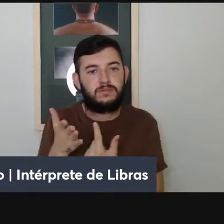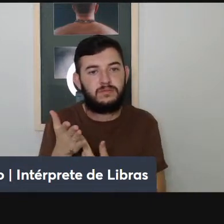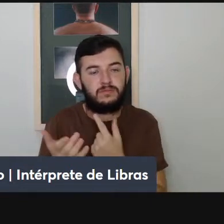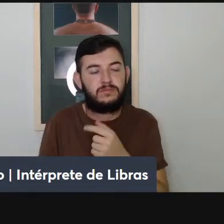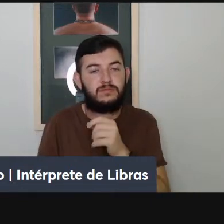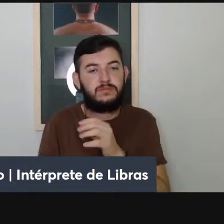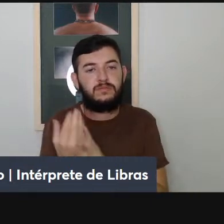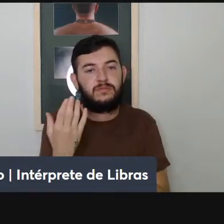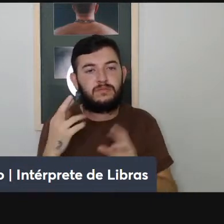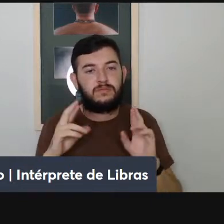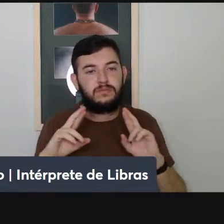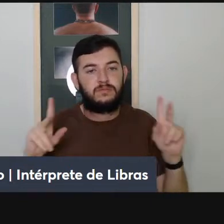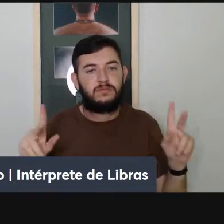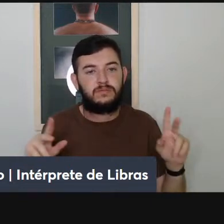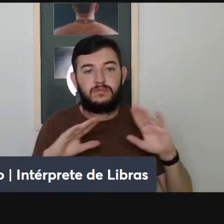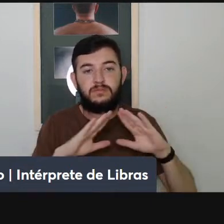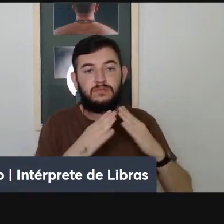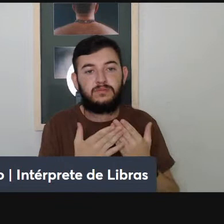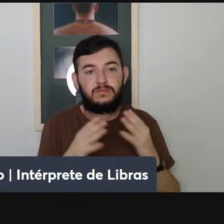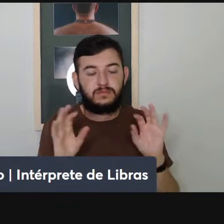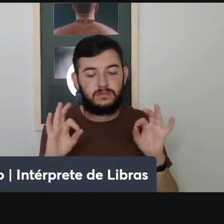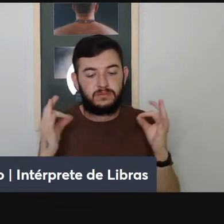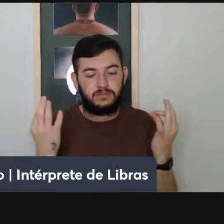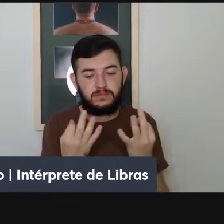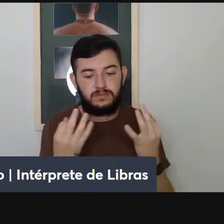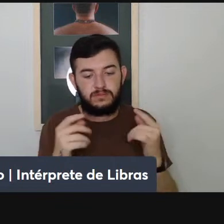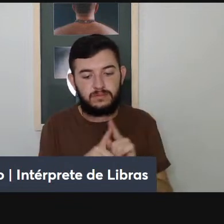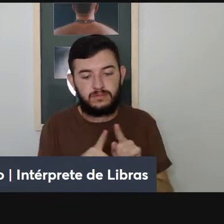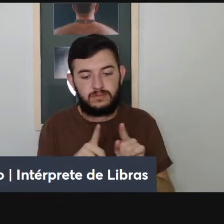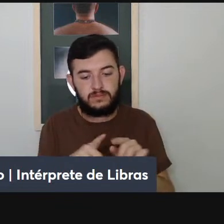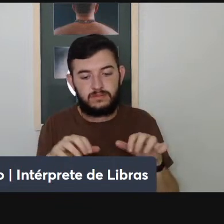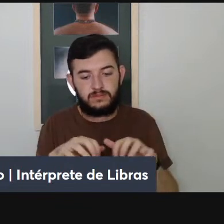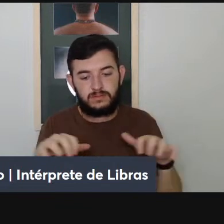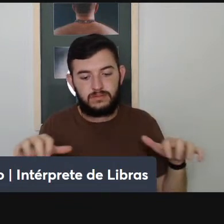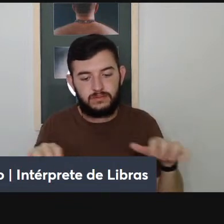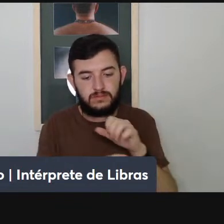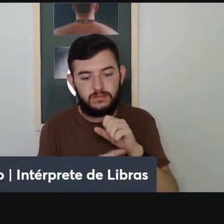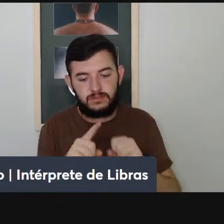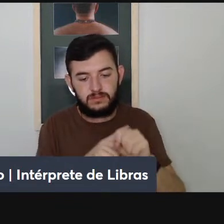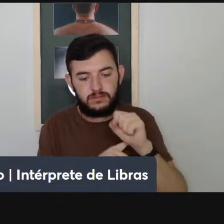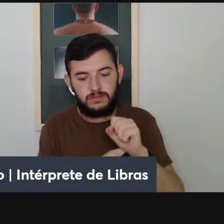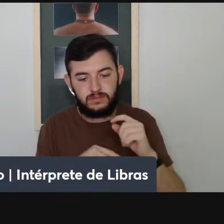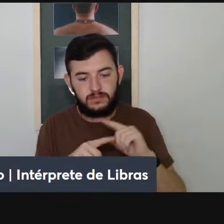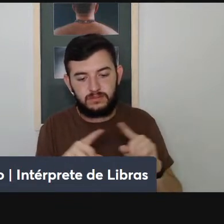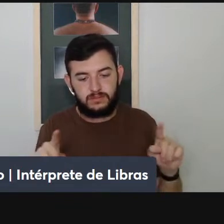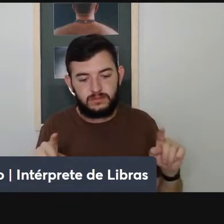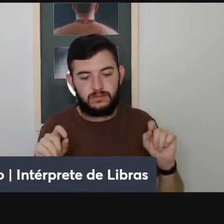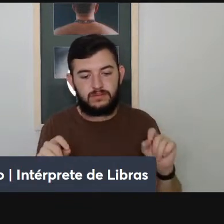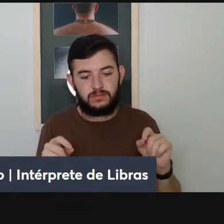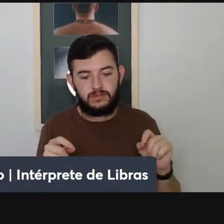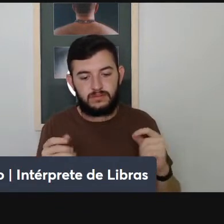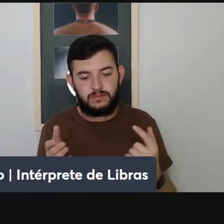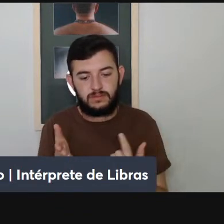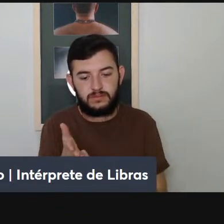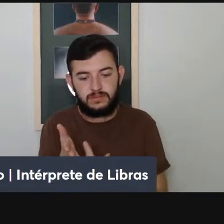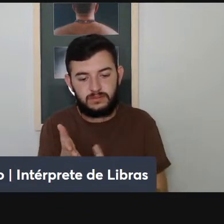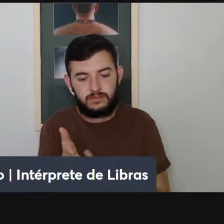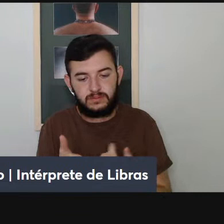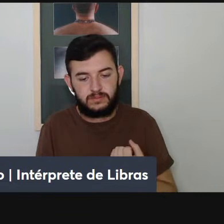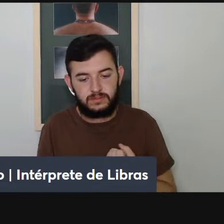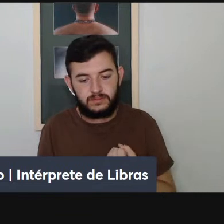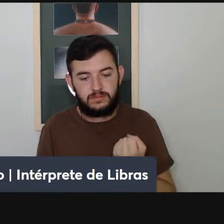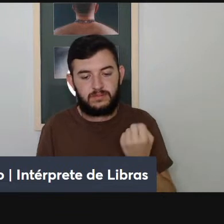Diferença, Escolas, Famílias e Divisão Social. Esse segundo livro é, inclusive, traduzido